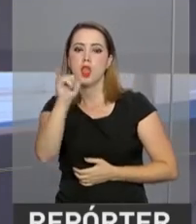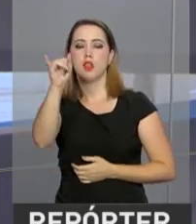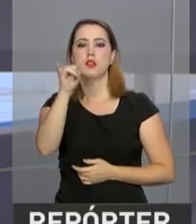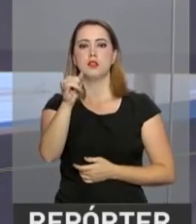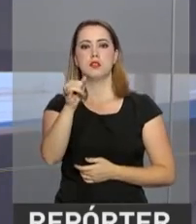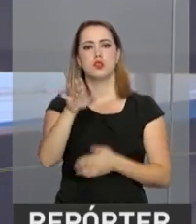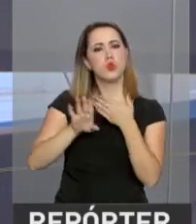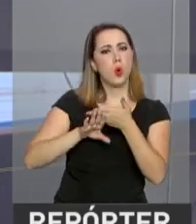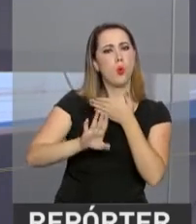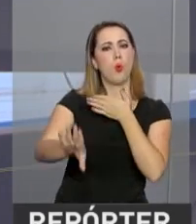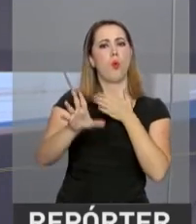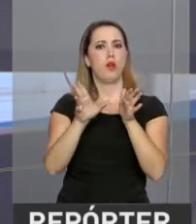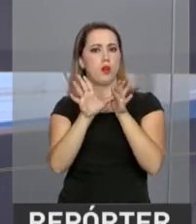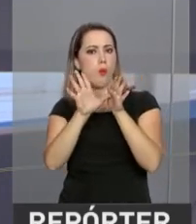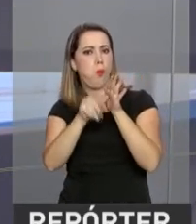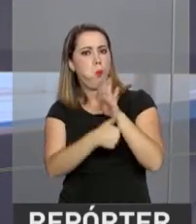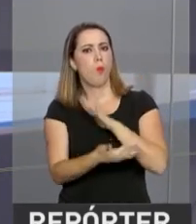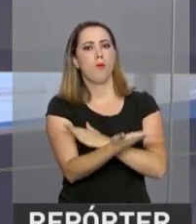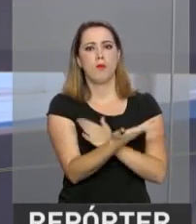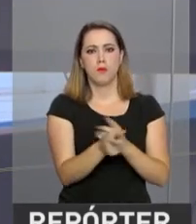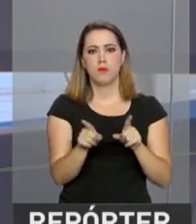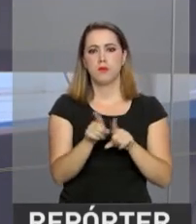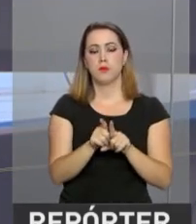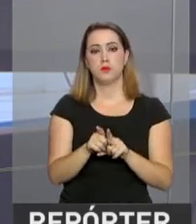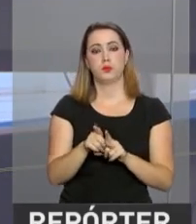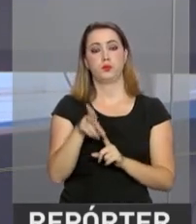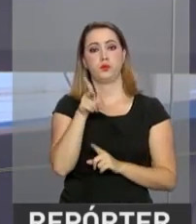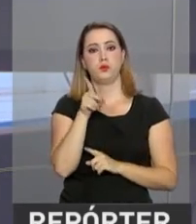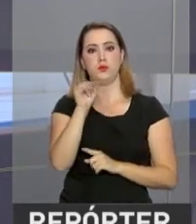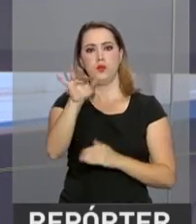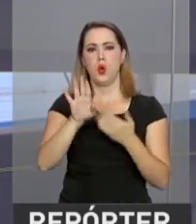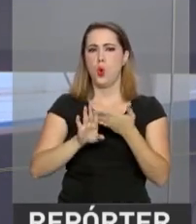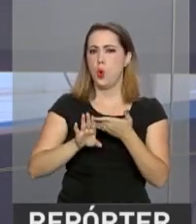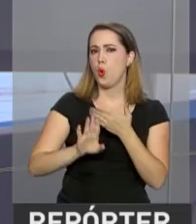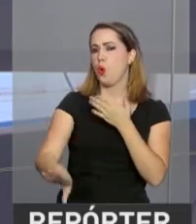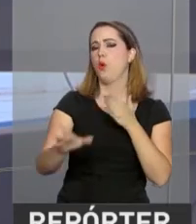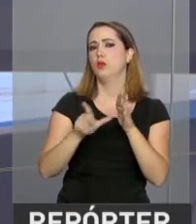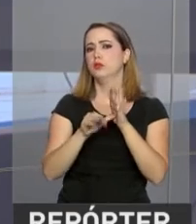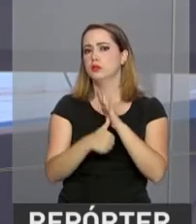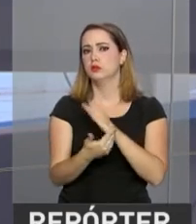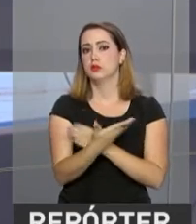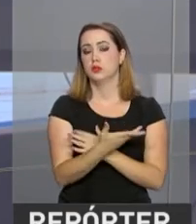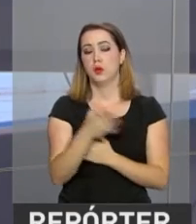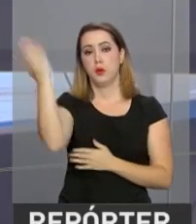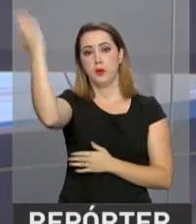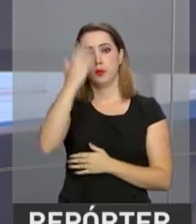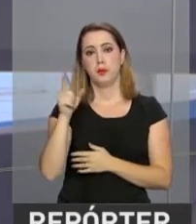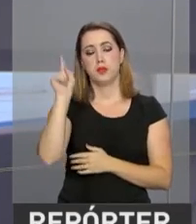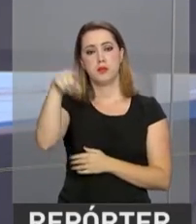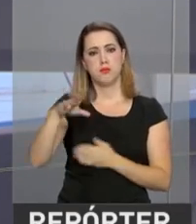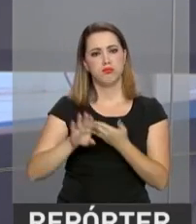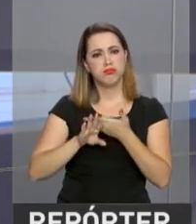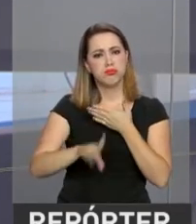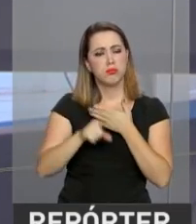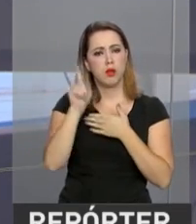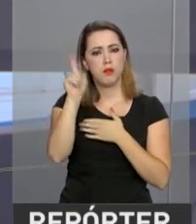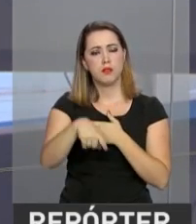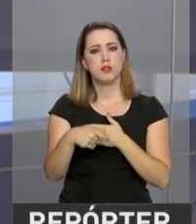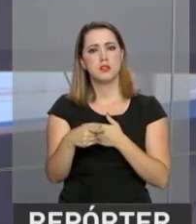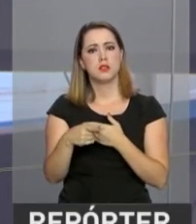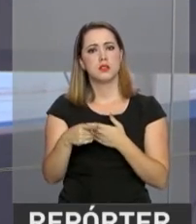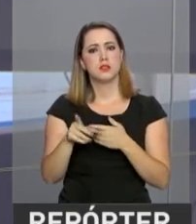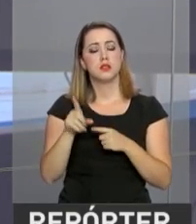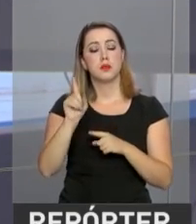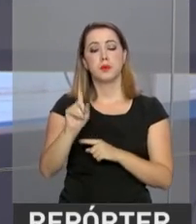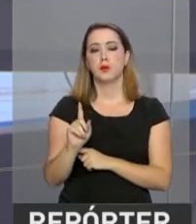de Combate à Corrupção, ou melhor, Dia Internacional contra a Corrupção. No Brasil, o combate é uma das prioridades do